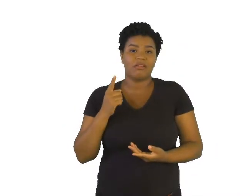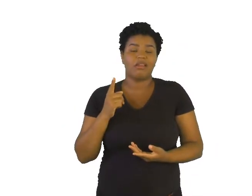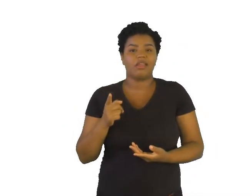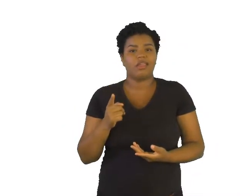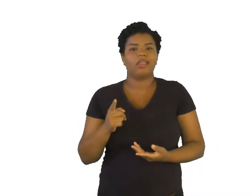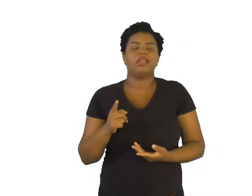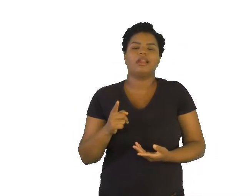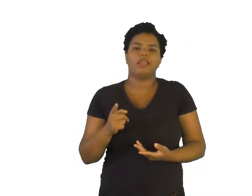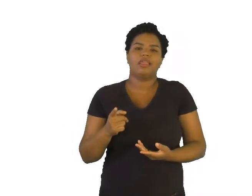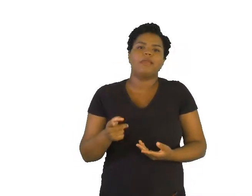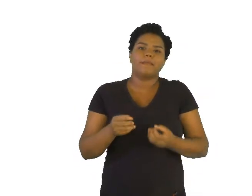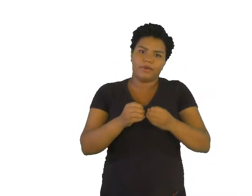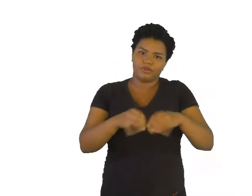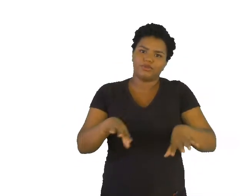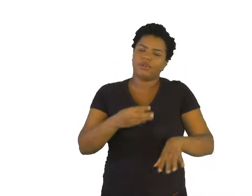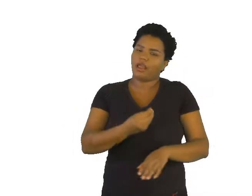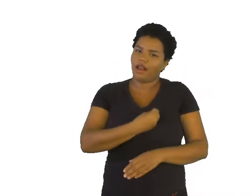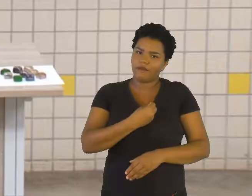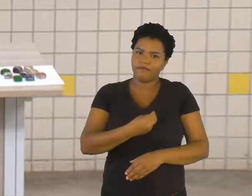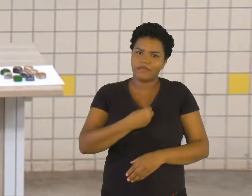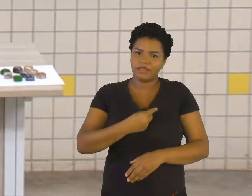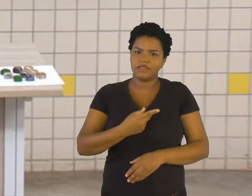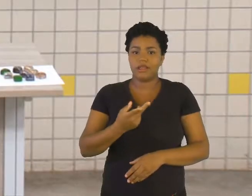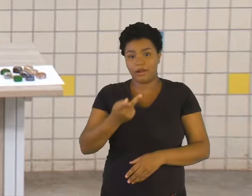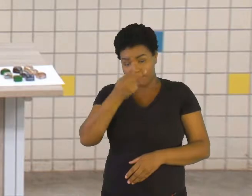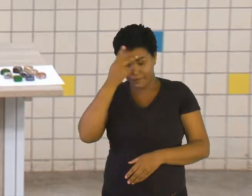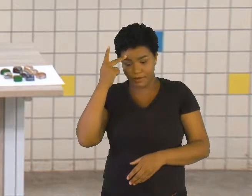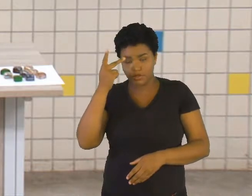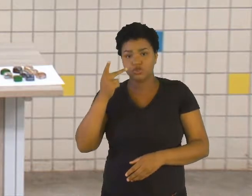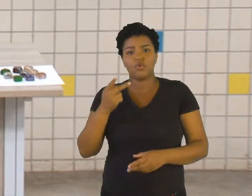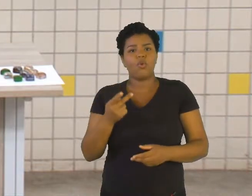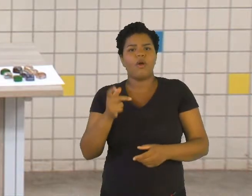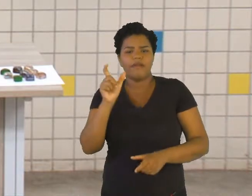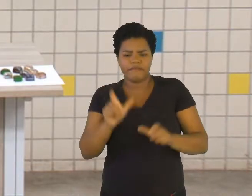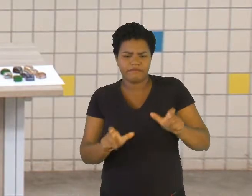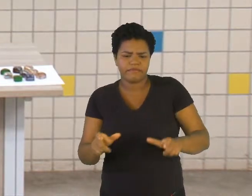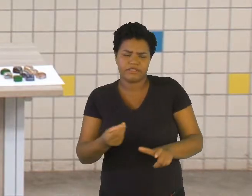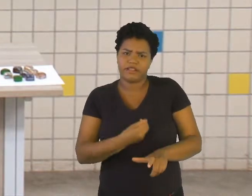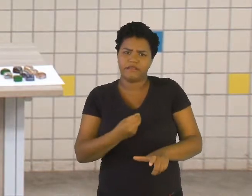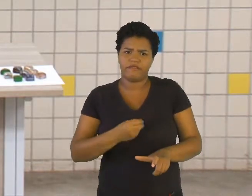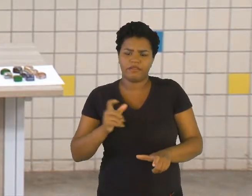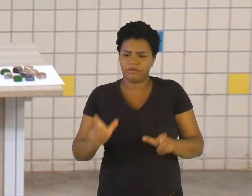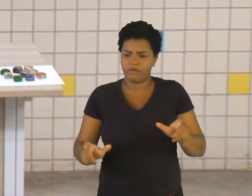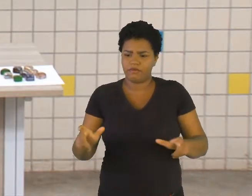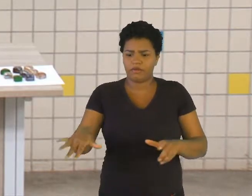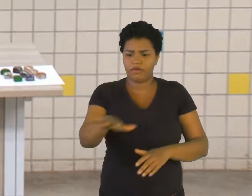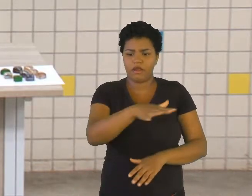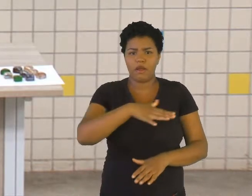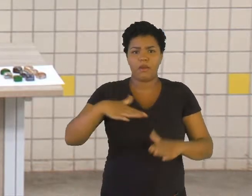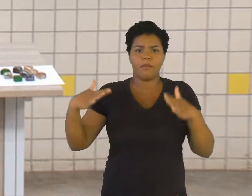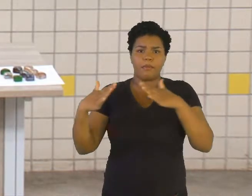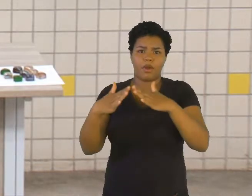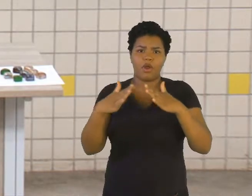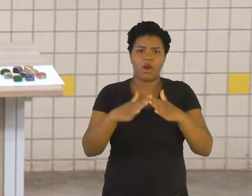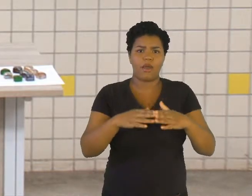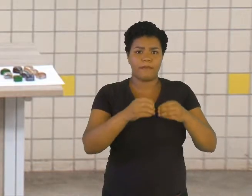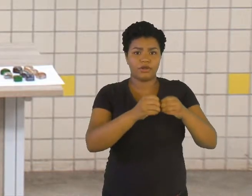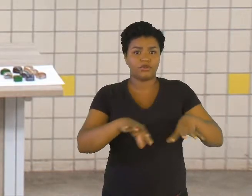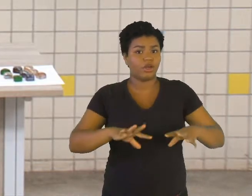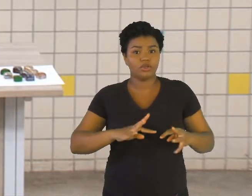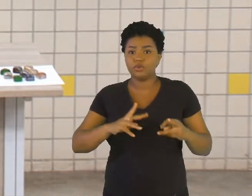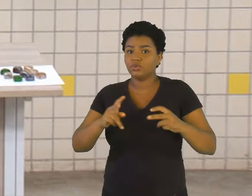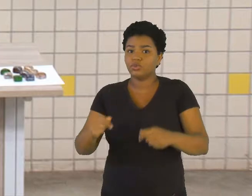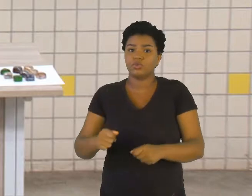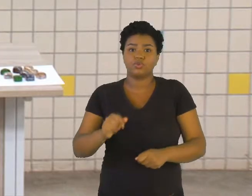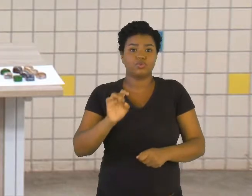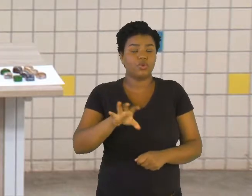vivos que ali habitam. Olha aí, vamos prejudicar todos. Não vai ser só o solo, vai prejudicar a água, vai prejudicar os animais e vai prejudicar